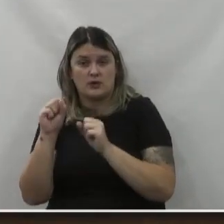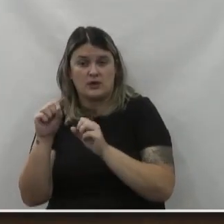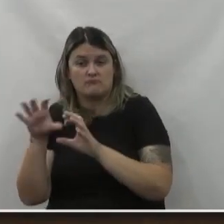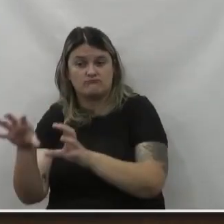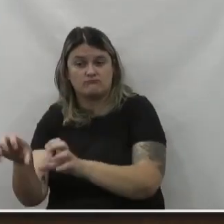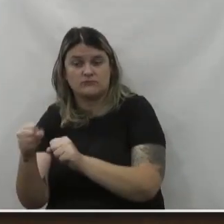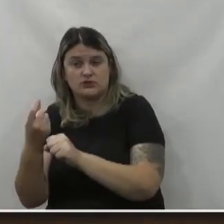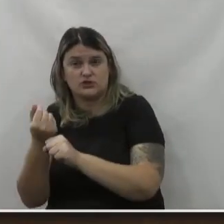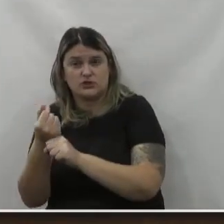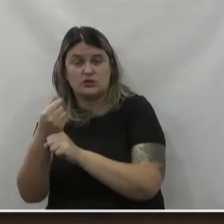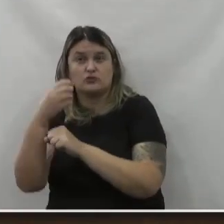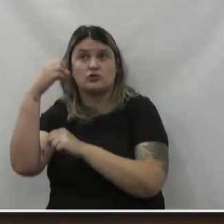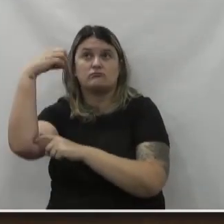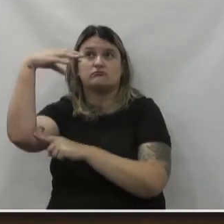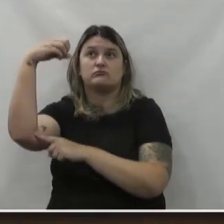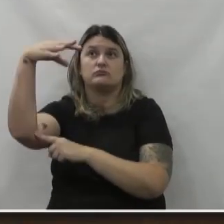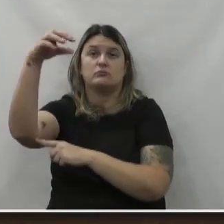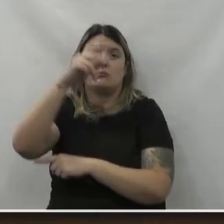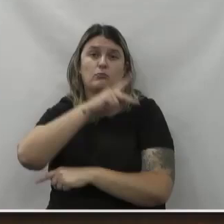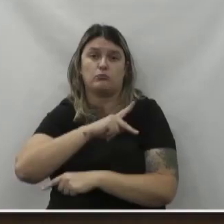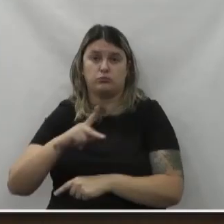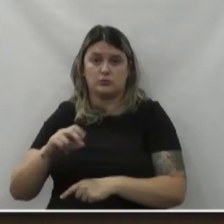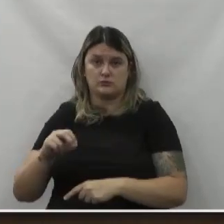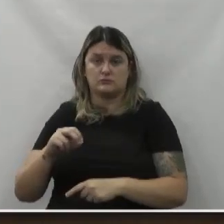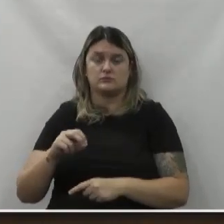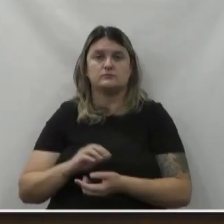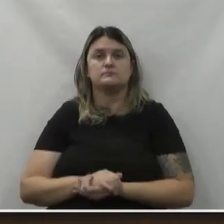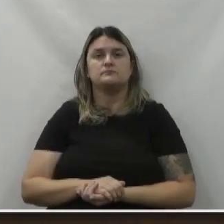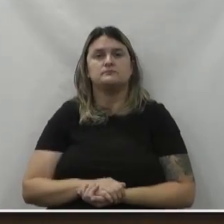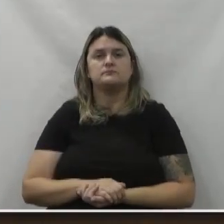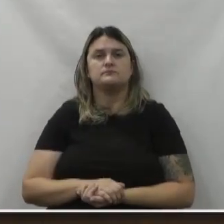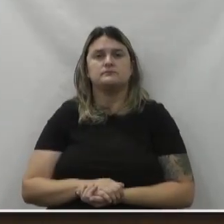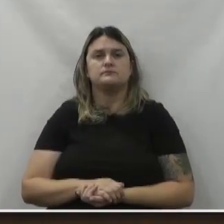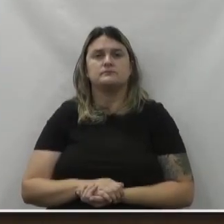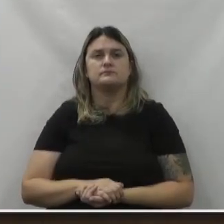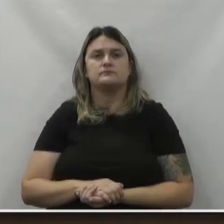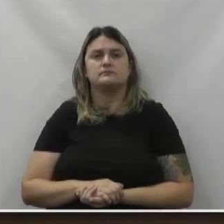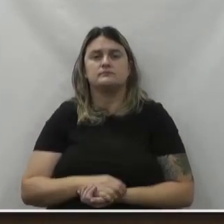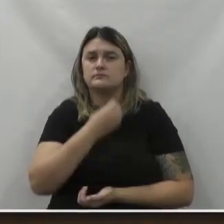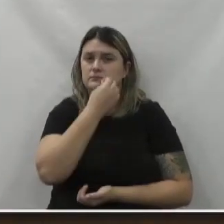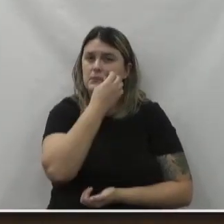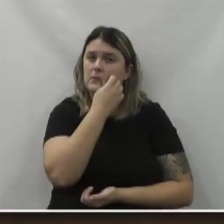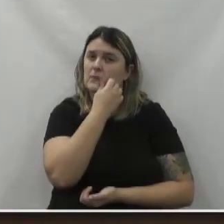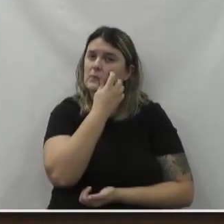parte de iluminação pública, esse dinheiro. Mas esses